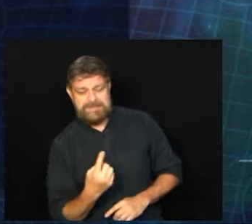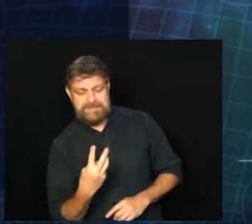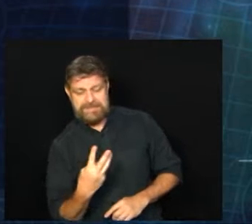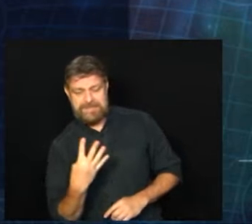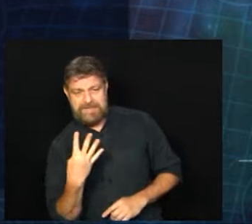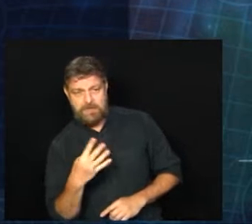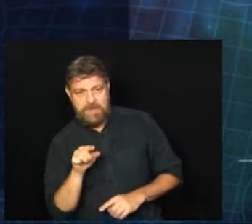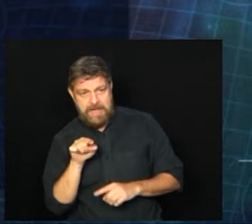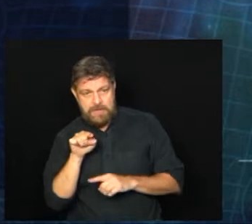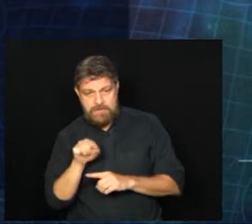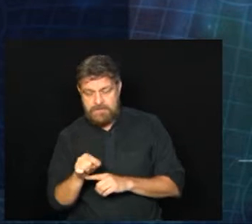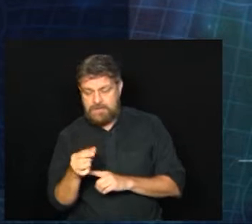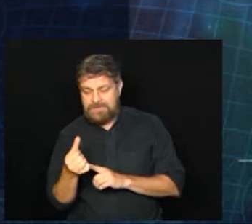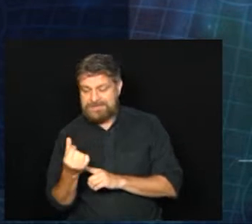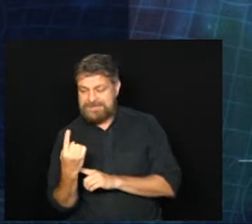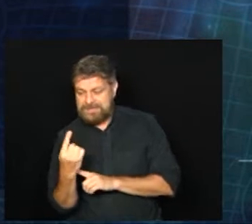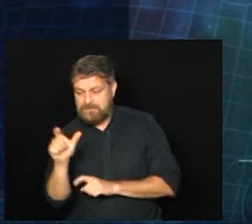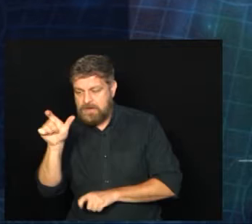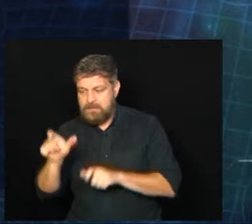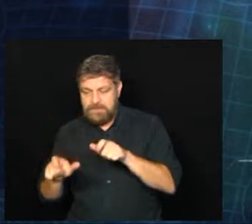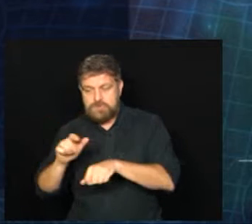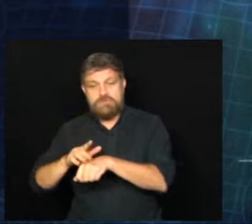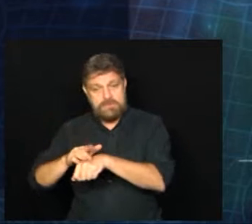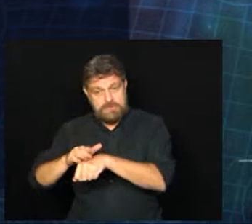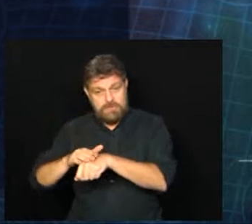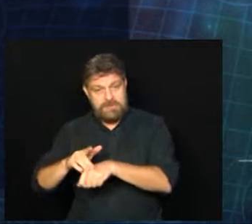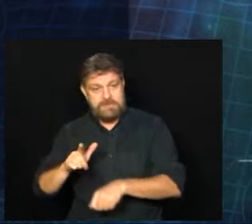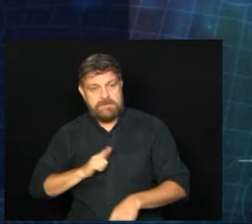134.061 casos da doença. Indaiatuba,